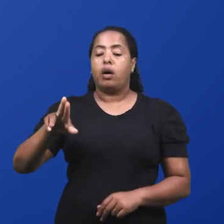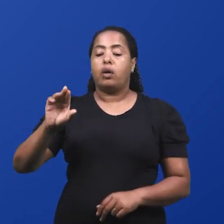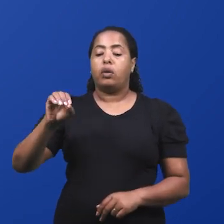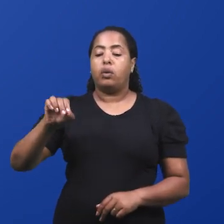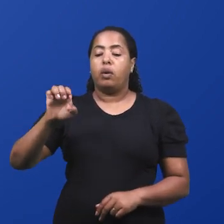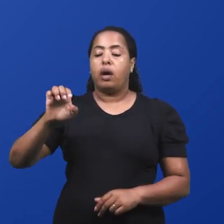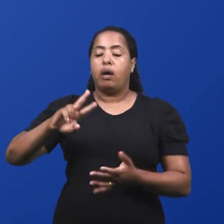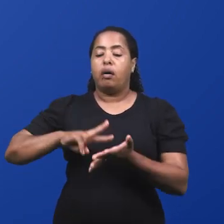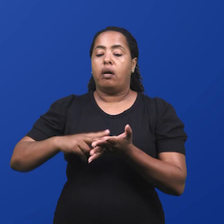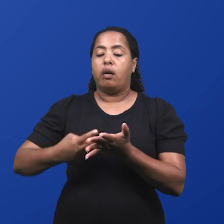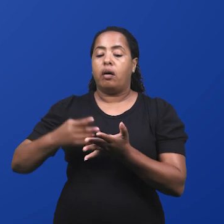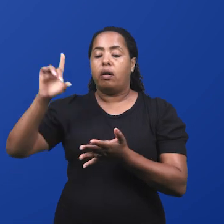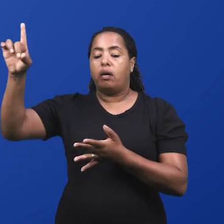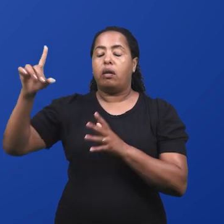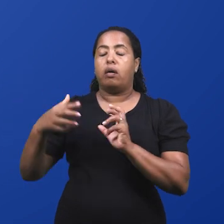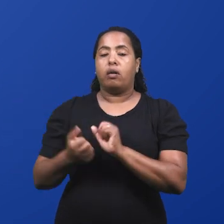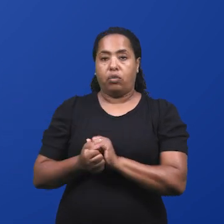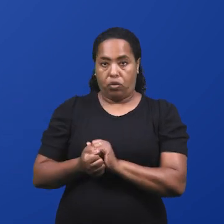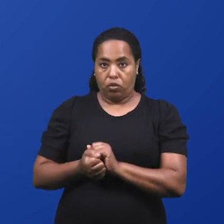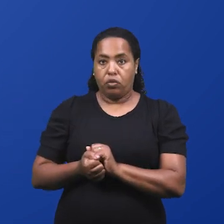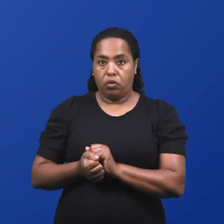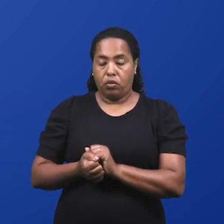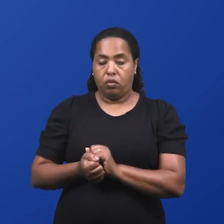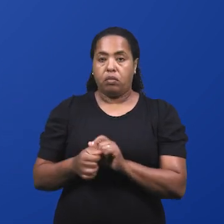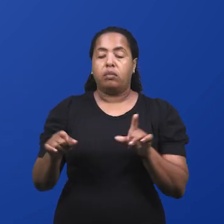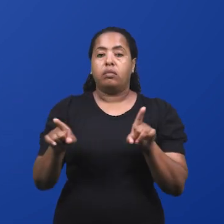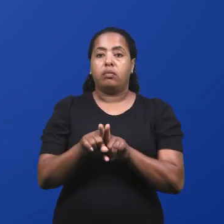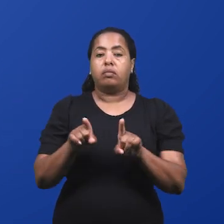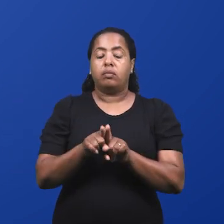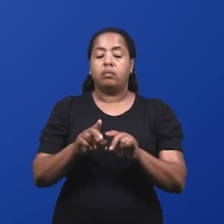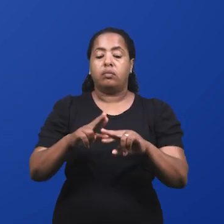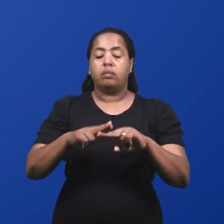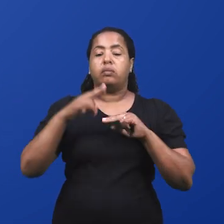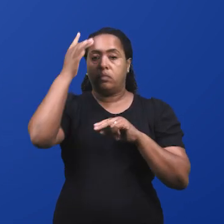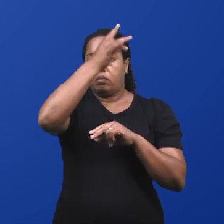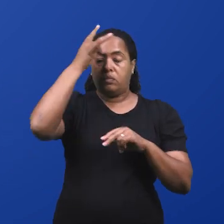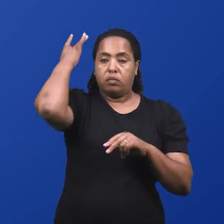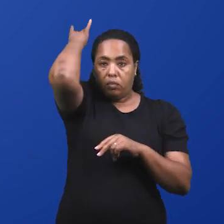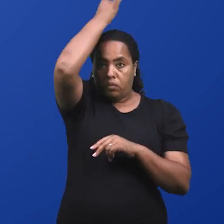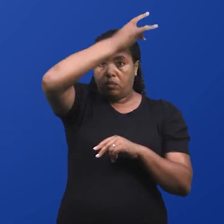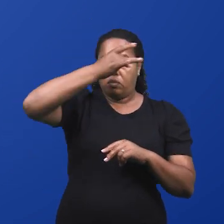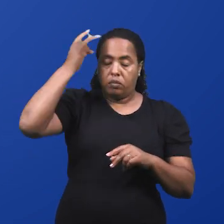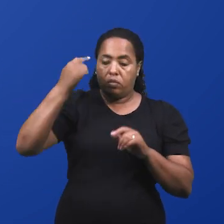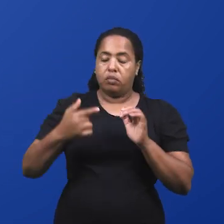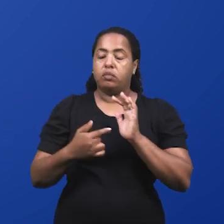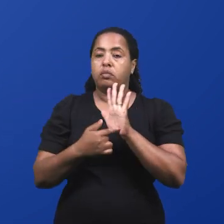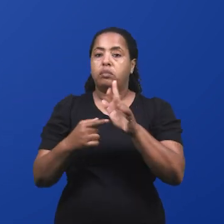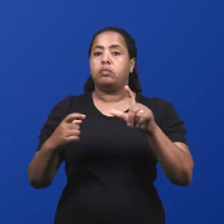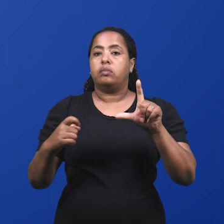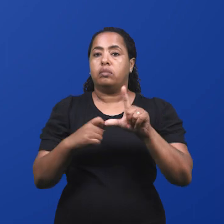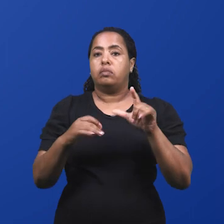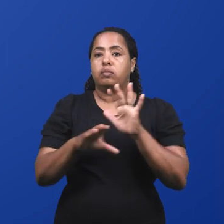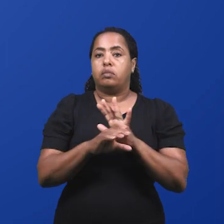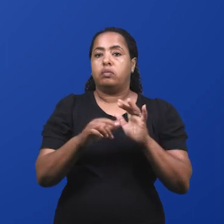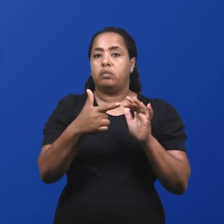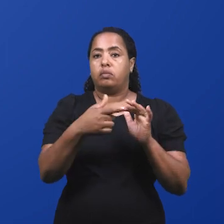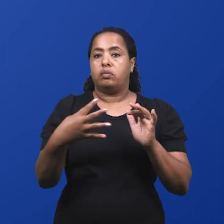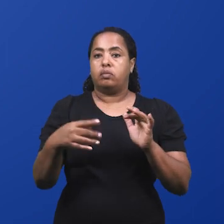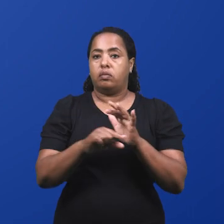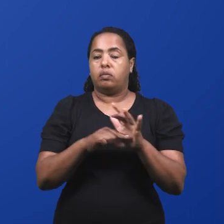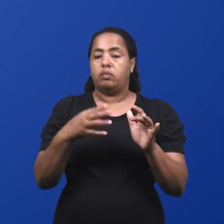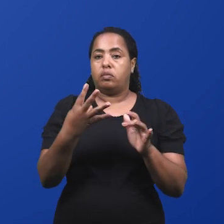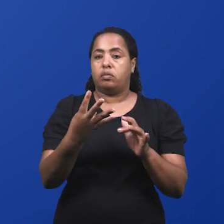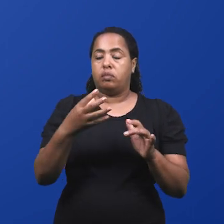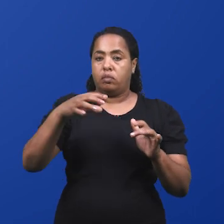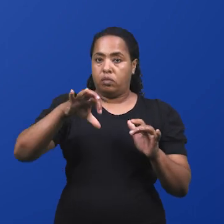Emanuel, e Emanuel traduzido é Deus conosco. E também pelo Espírito Santo, como diz em Lucas capítulo 24,